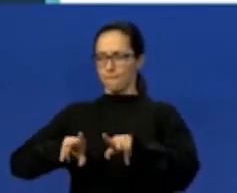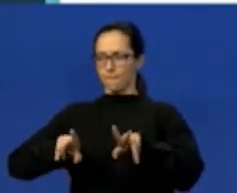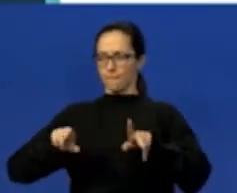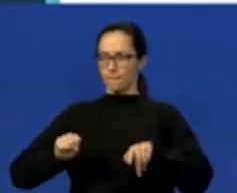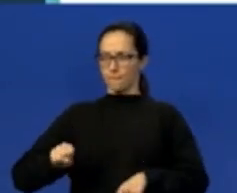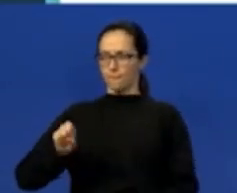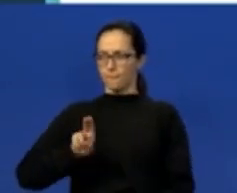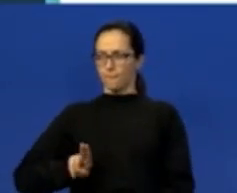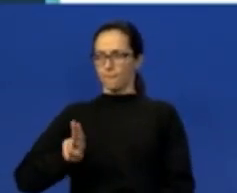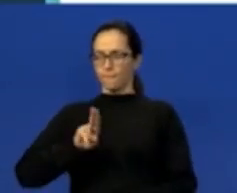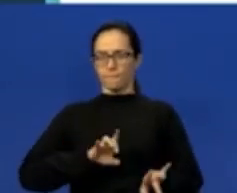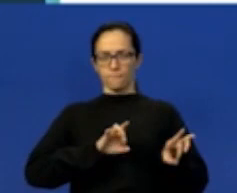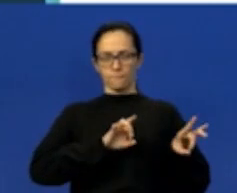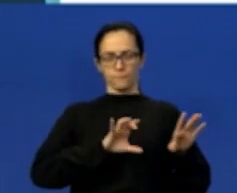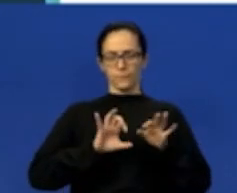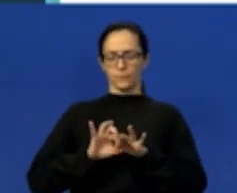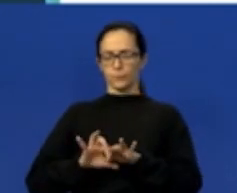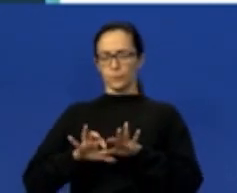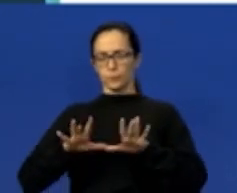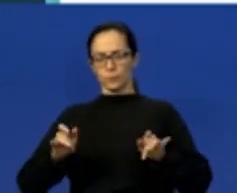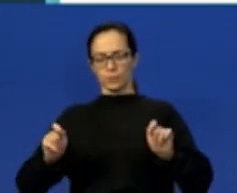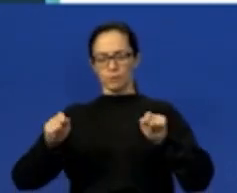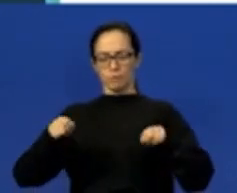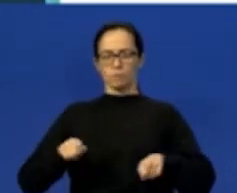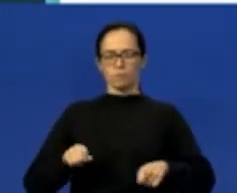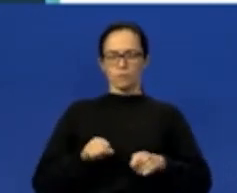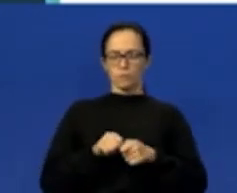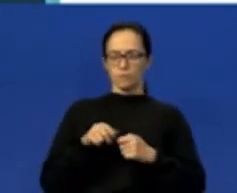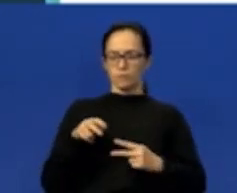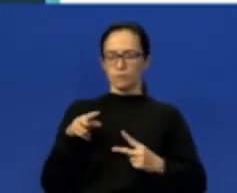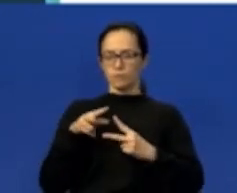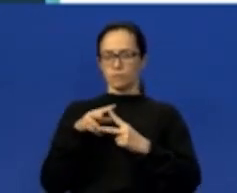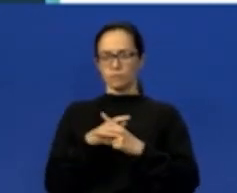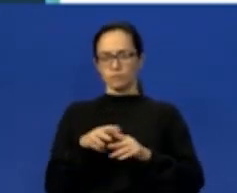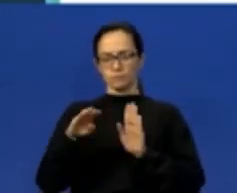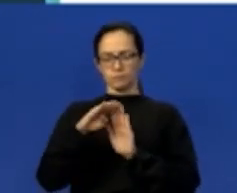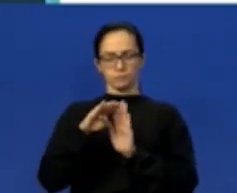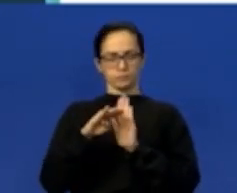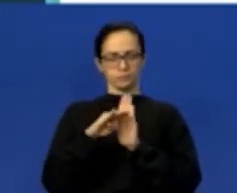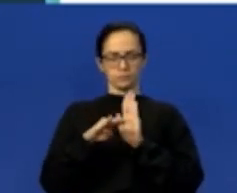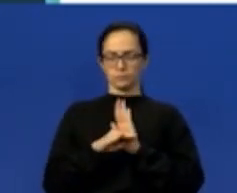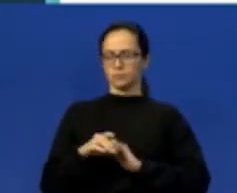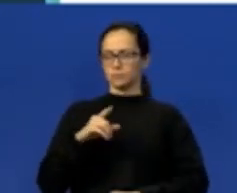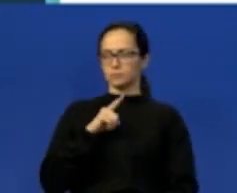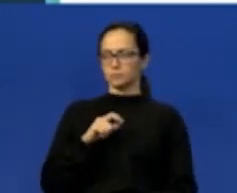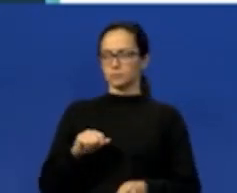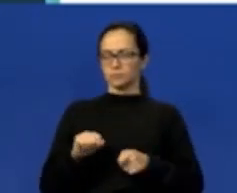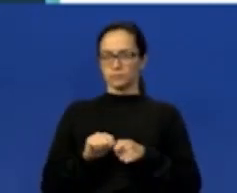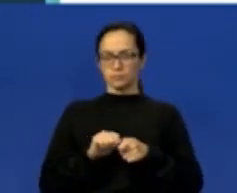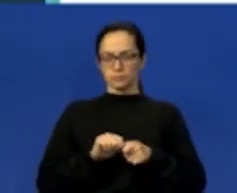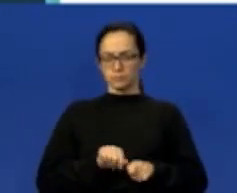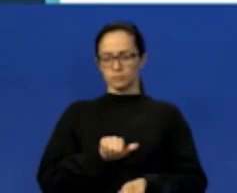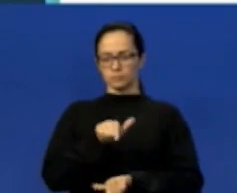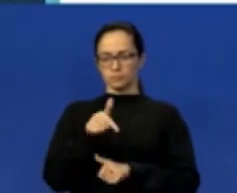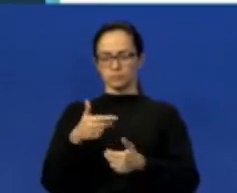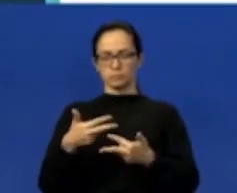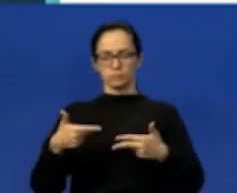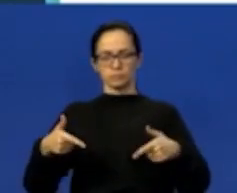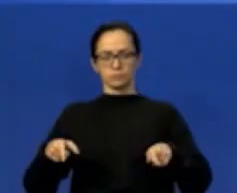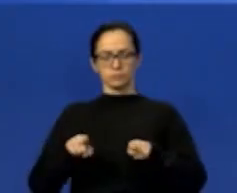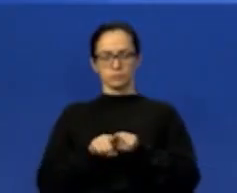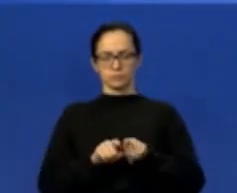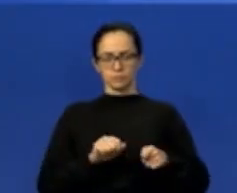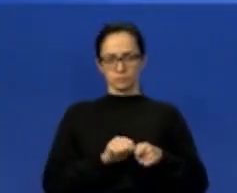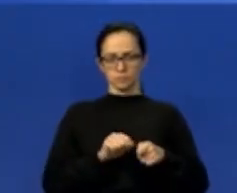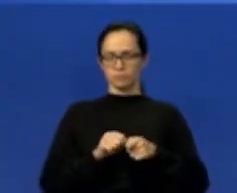as práticas são mais livres, as lutas são geralmente coreografadas, né? E tem outras atividades que o aluno pode